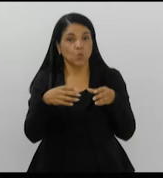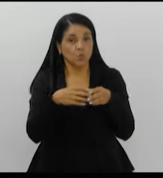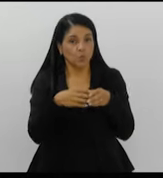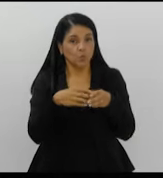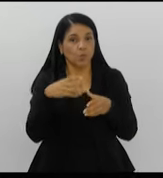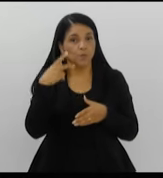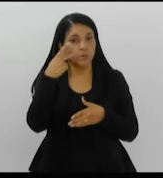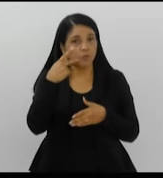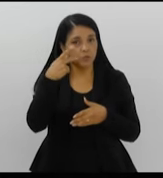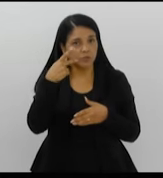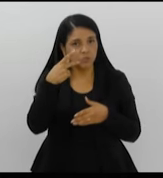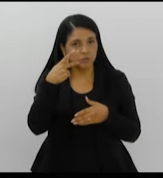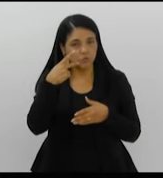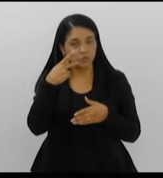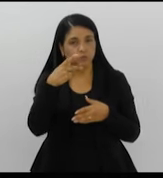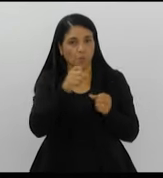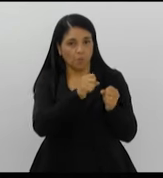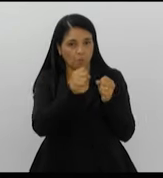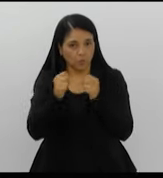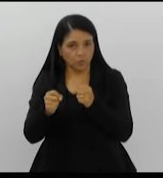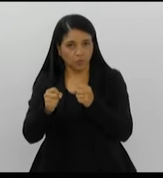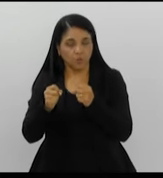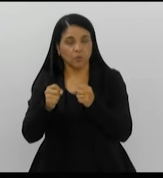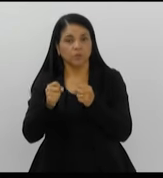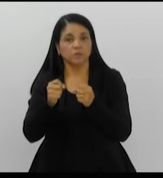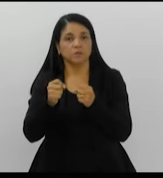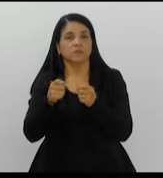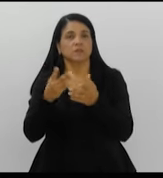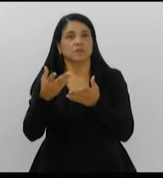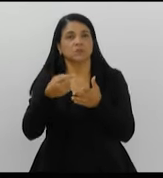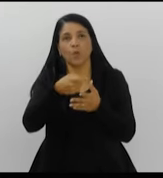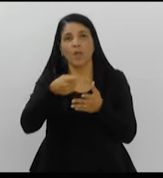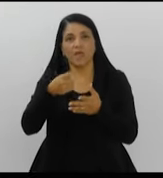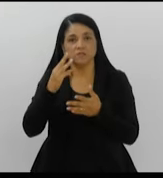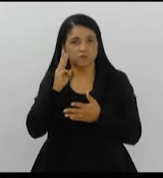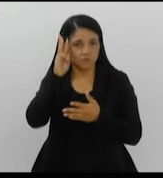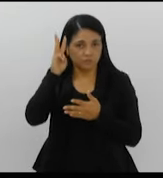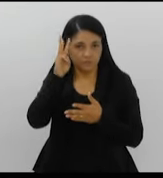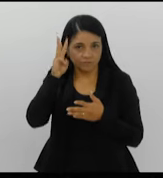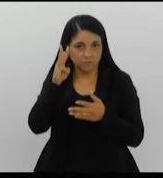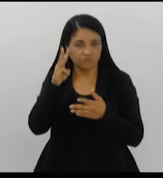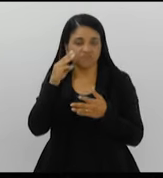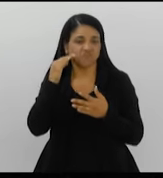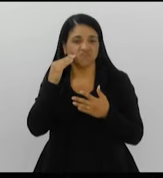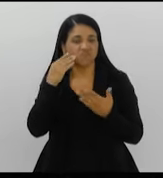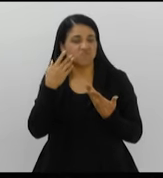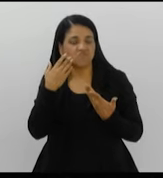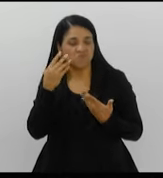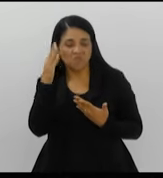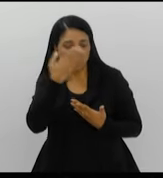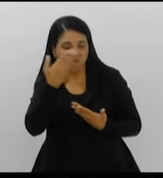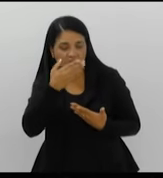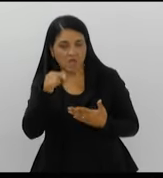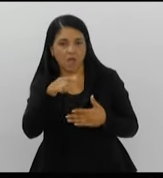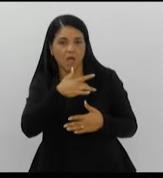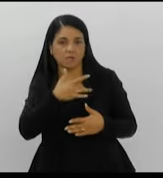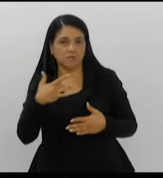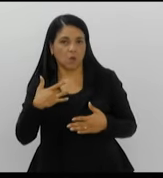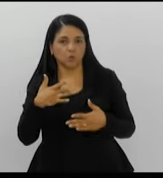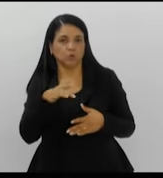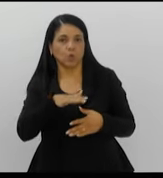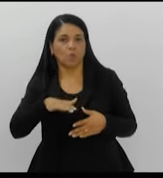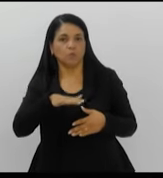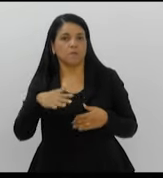que está no poder desde o governo Whitson não encara a saúde como serviço essencial ao bem-estar da